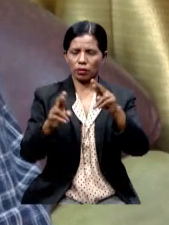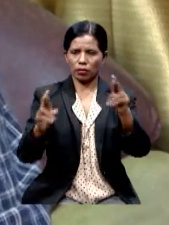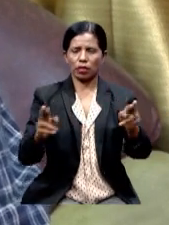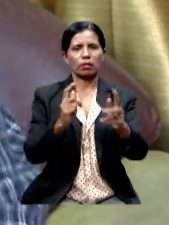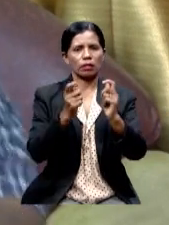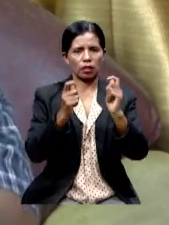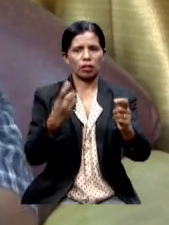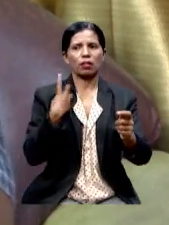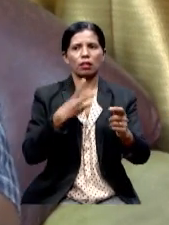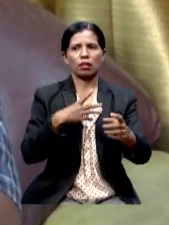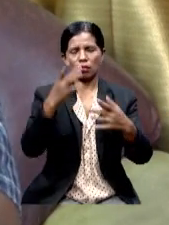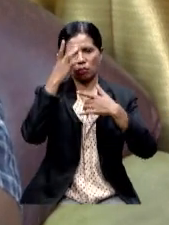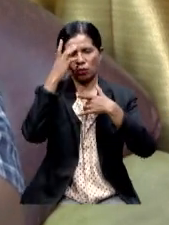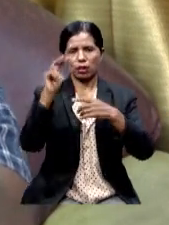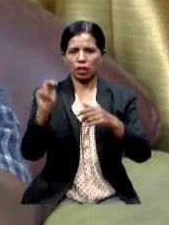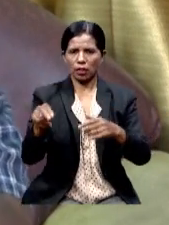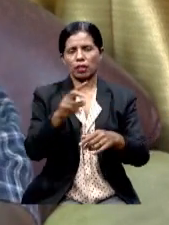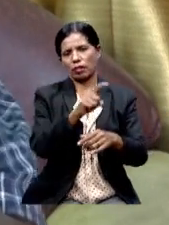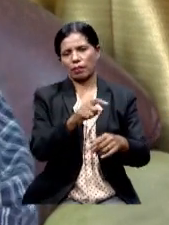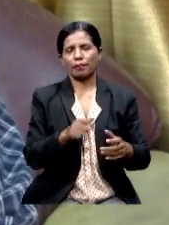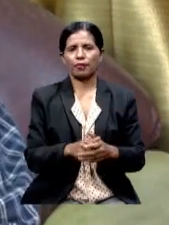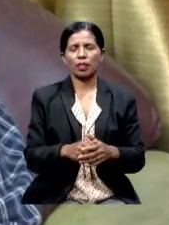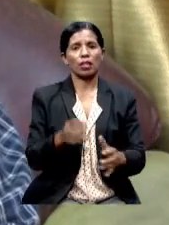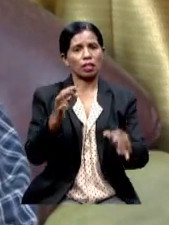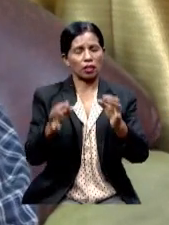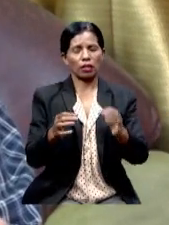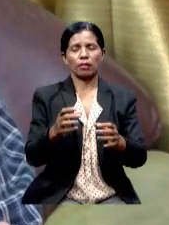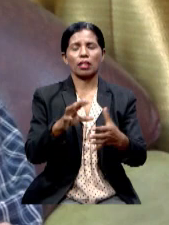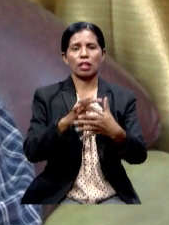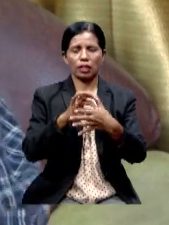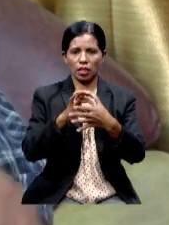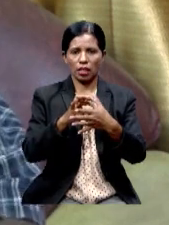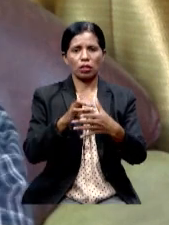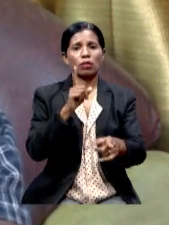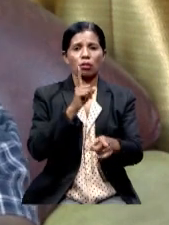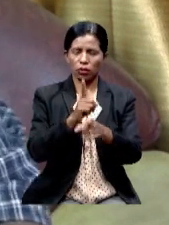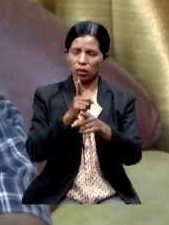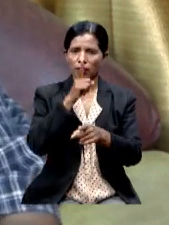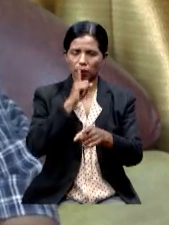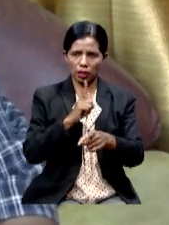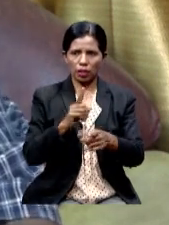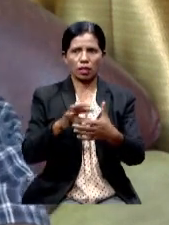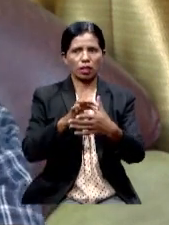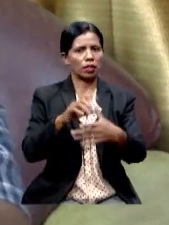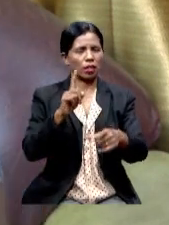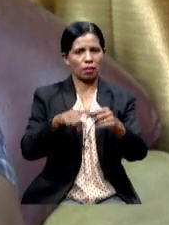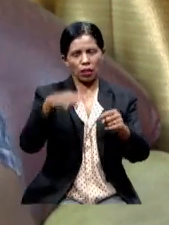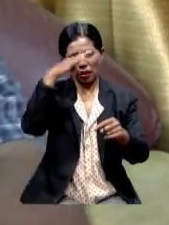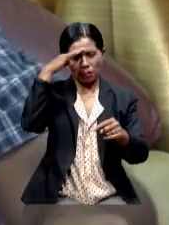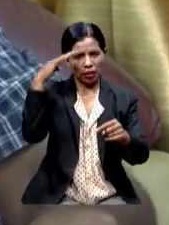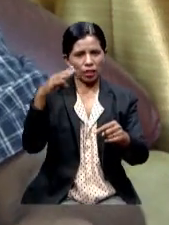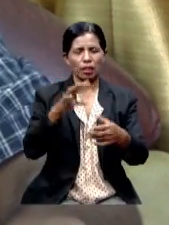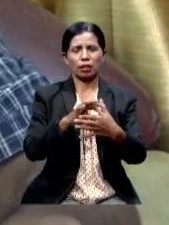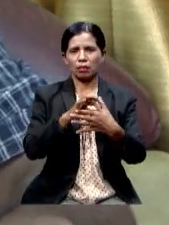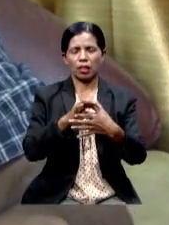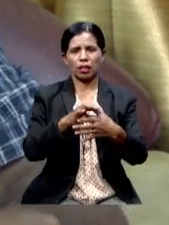una bele temire ne mora sire ne gan mai be quando nan normal ne mian los antau mane la bele metan fale se metan significa de